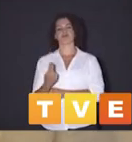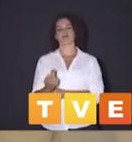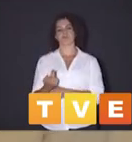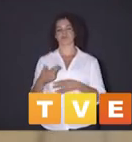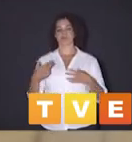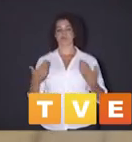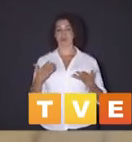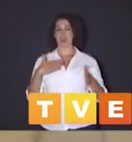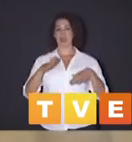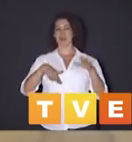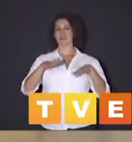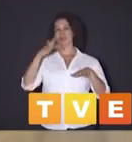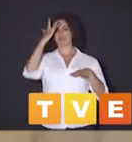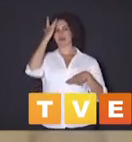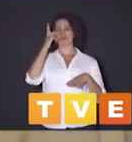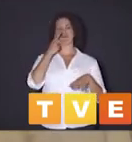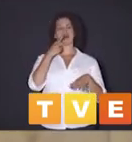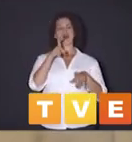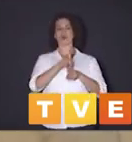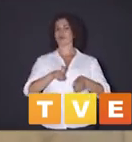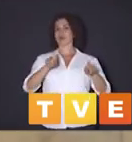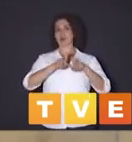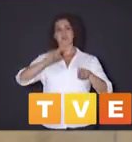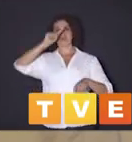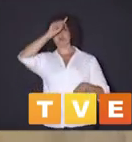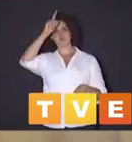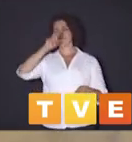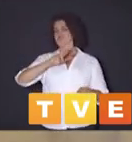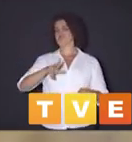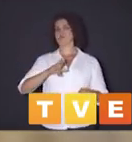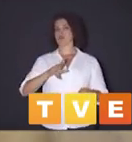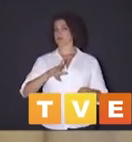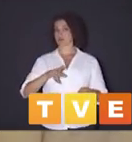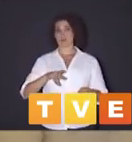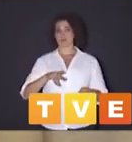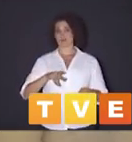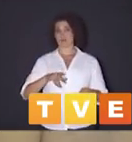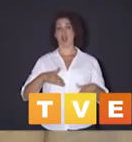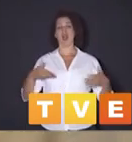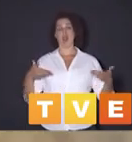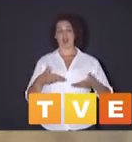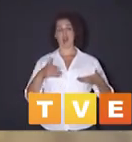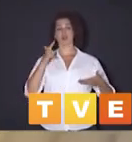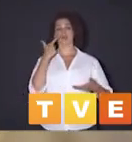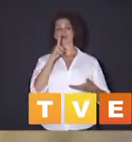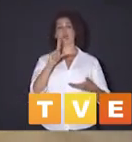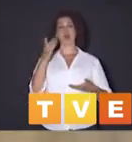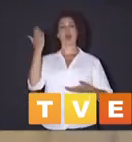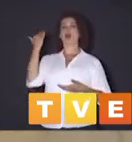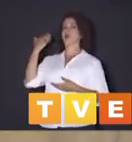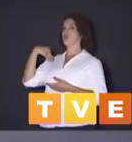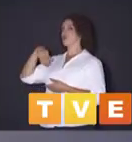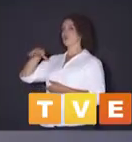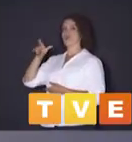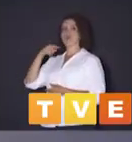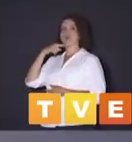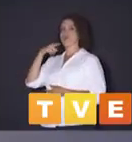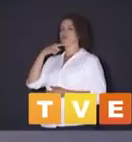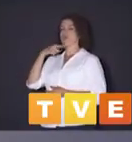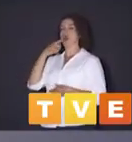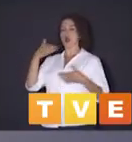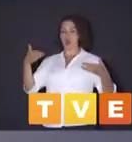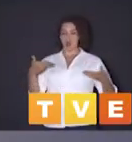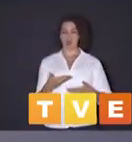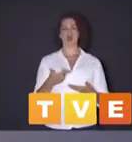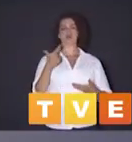computadores não criam não criava agora eles aprendem estão aprendendo que nós estamos